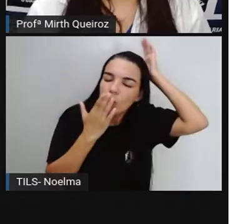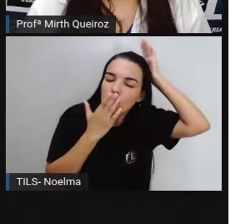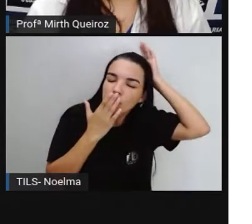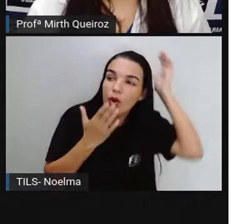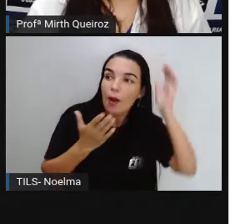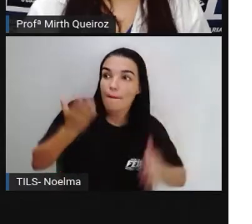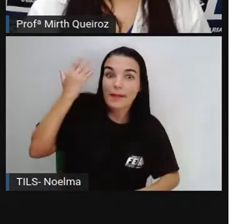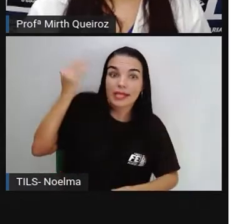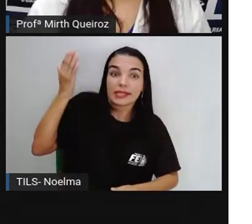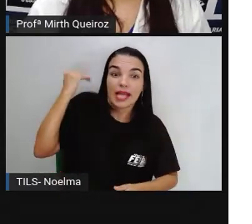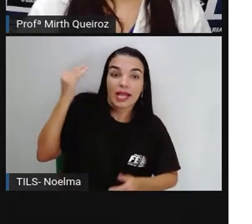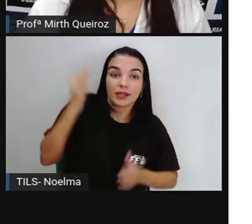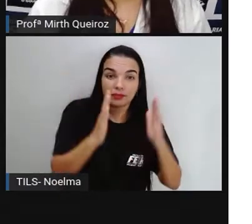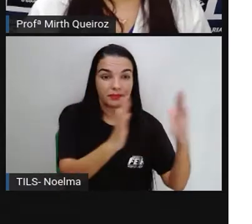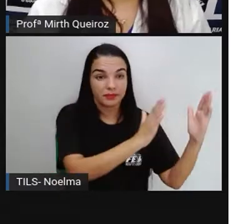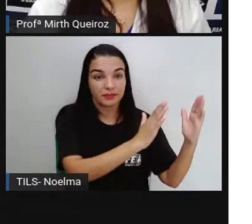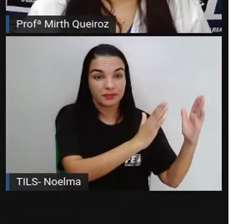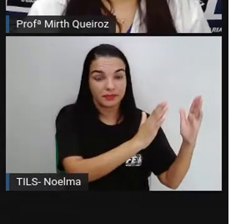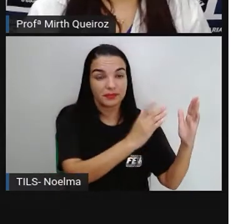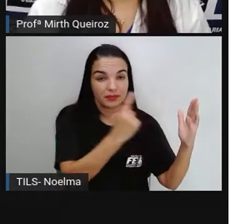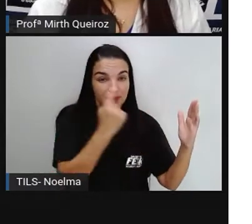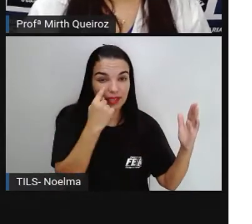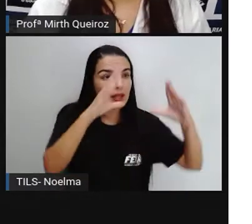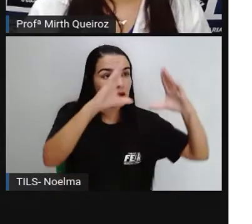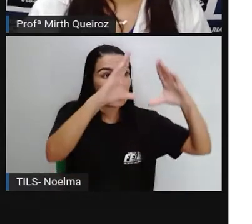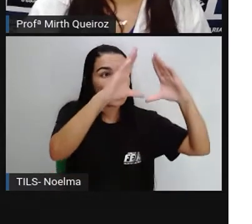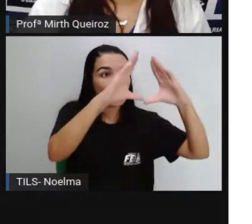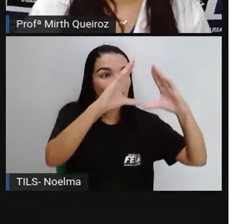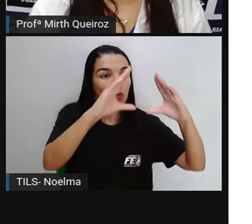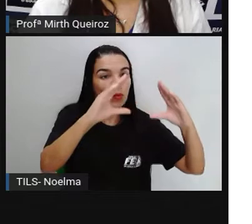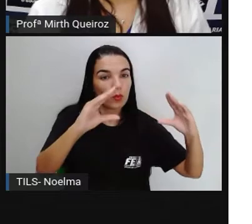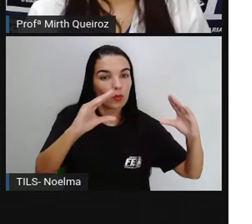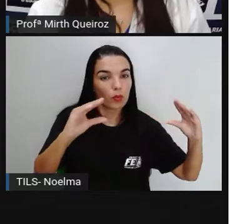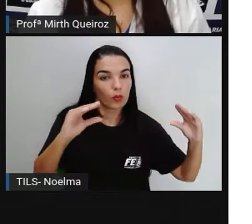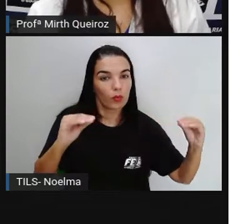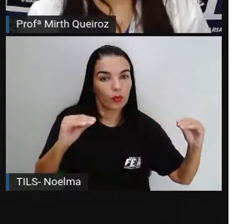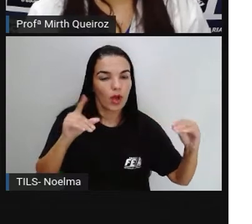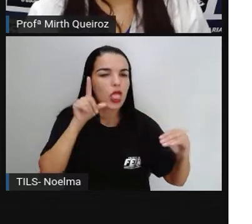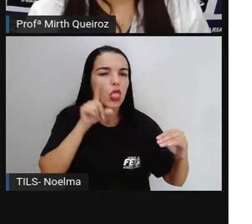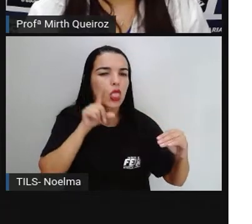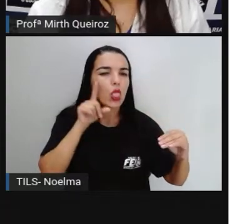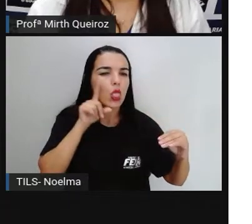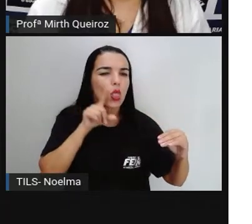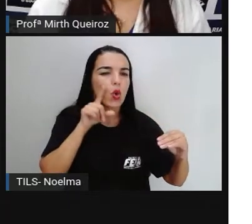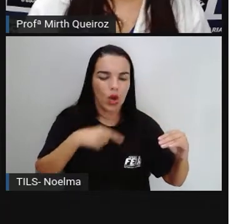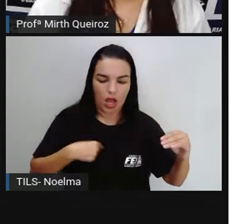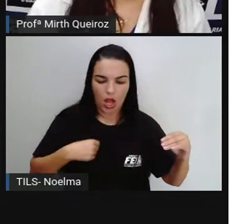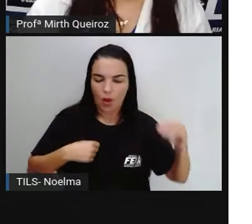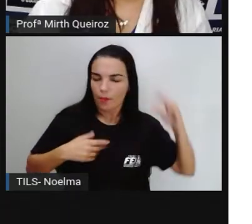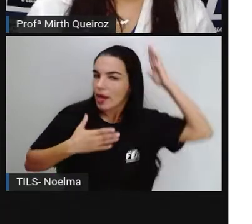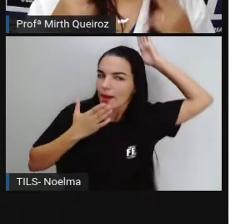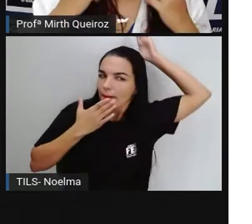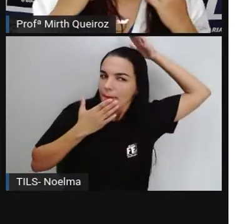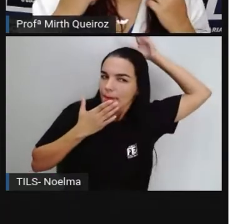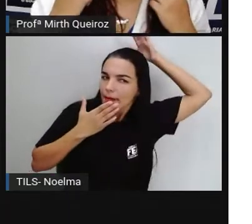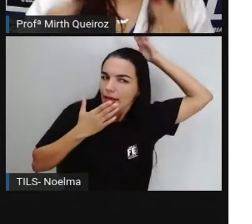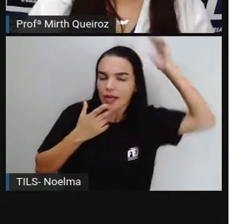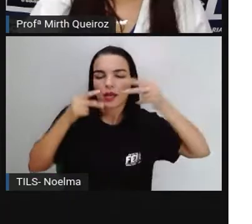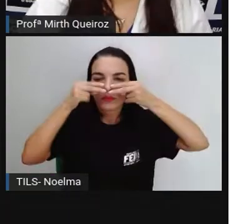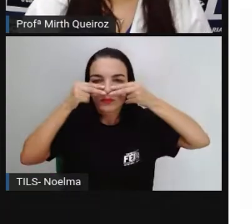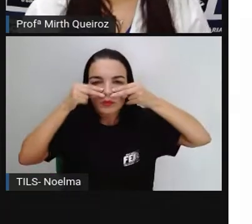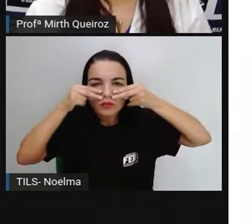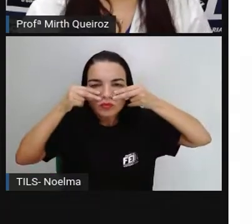que mora na oca, né, que anda nu, com pena na cabeça, com o rosto